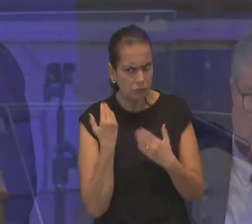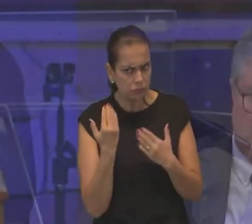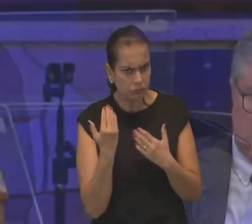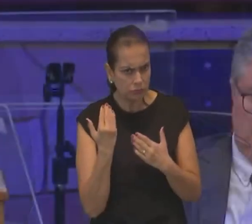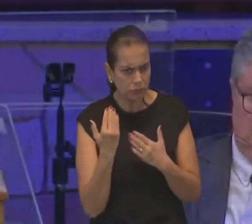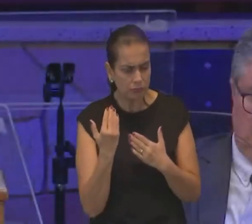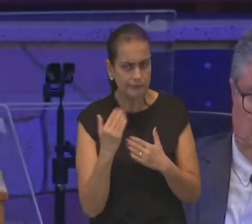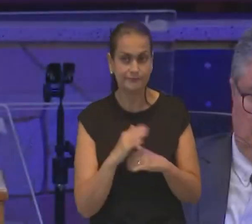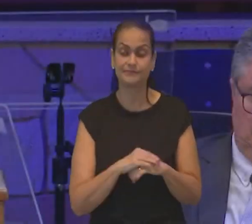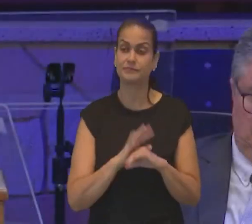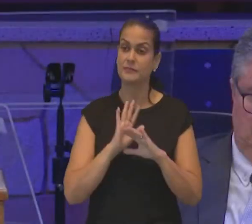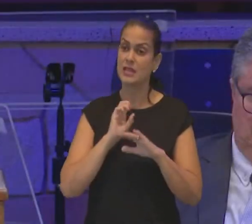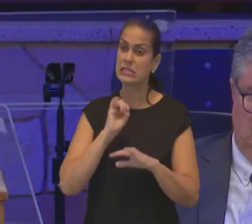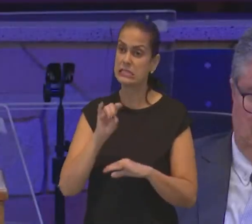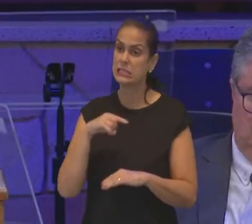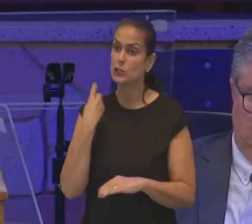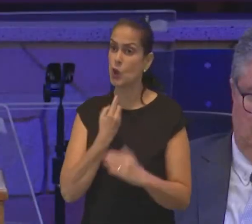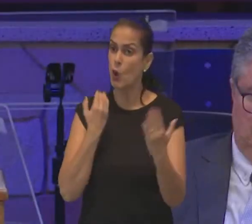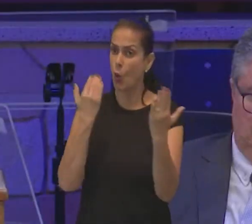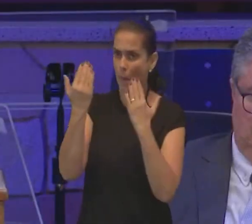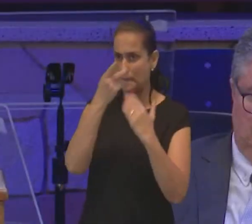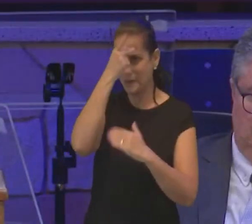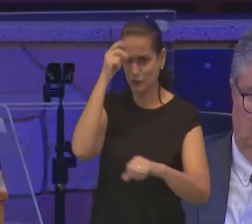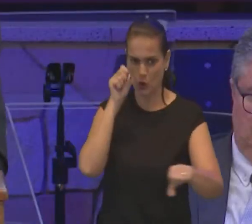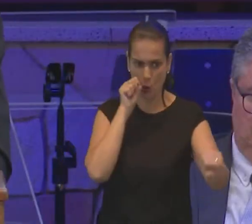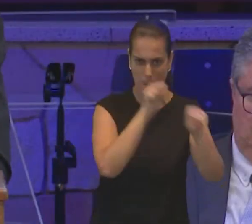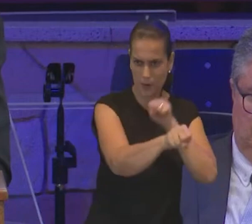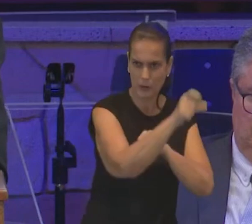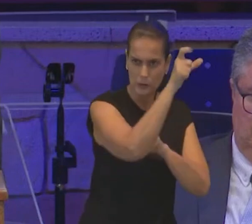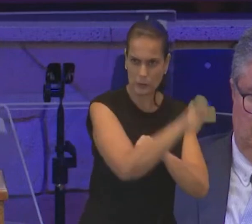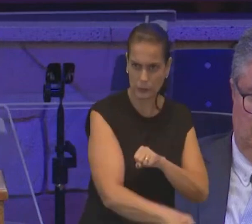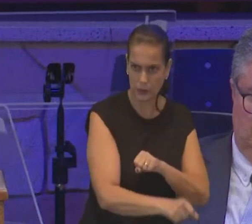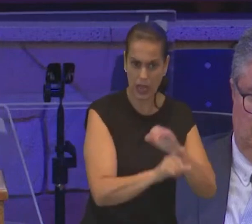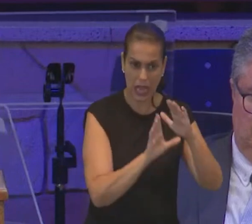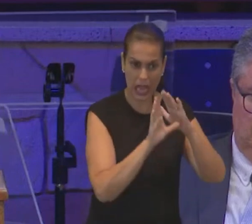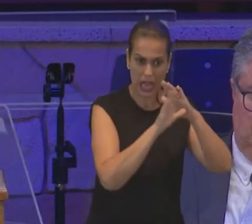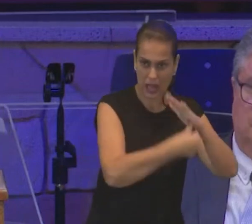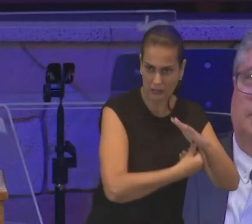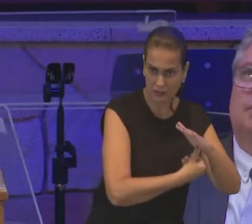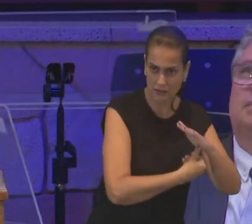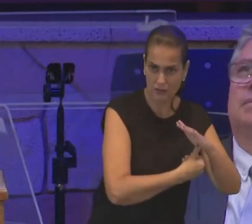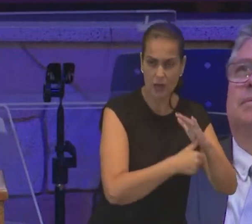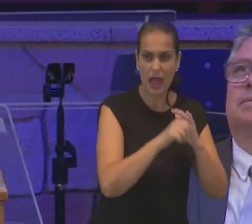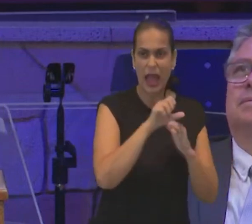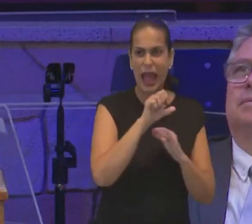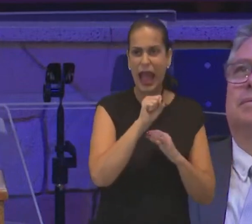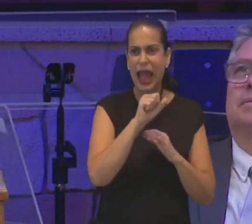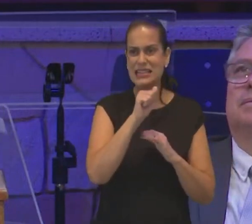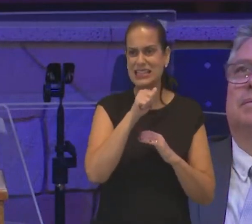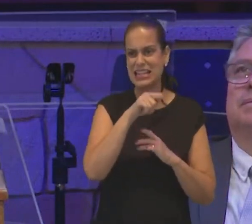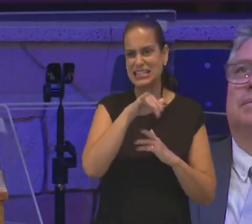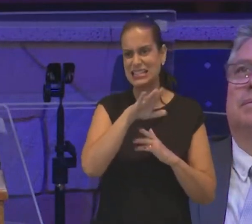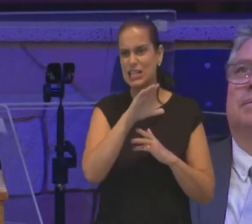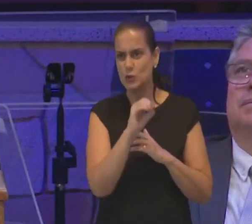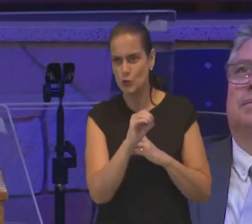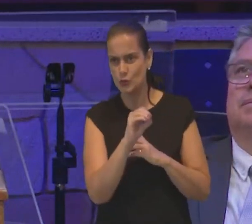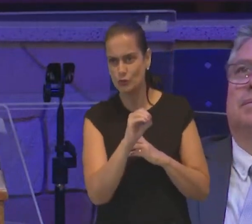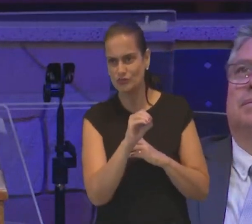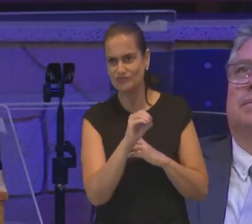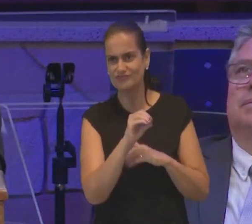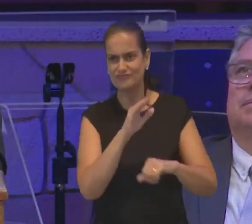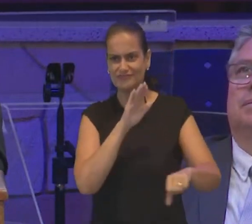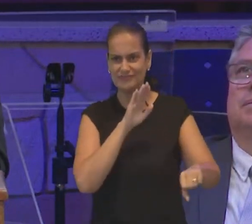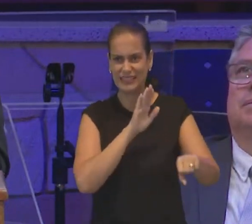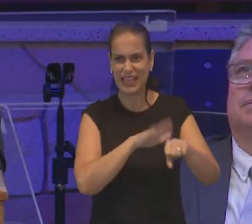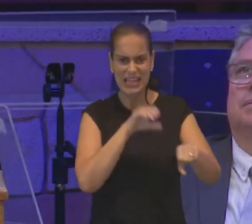Comparando quem mata é assassino e quem rouba é ladrão, qual é a diferença a minha